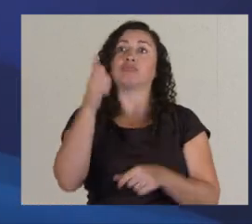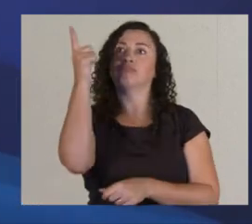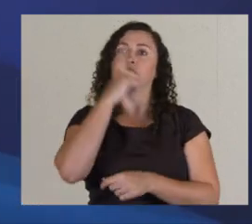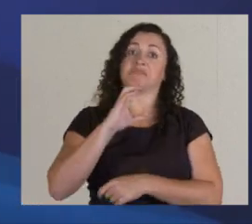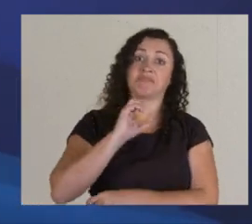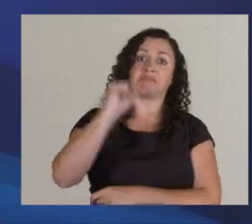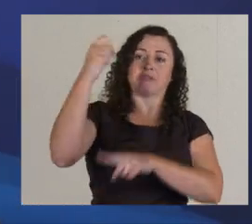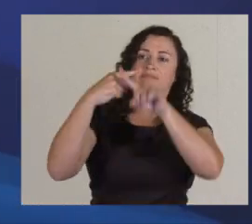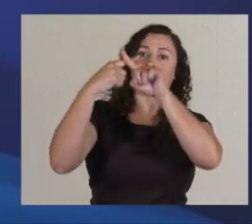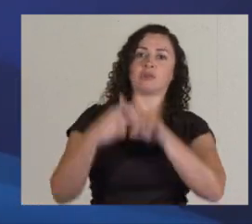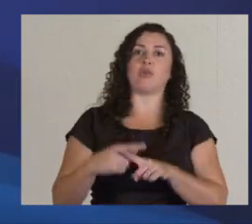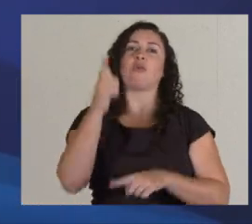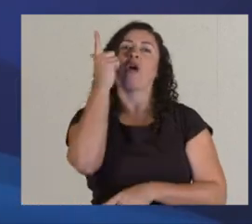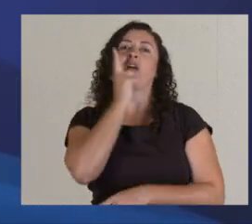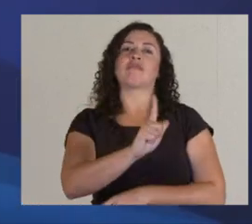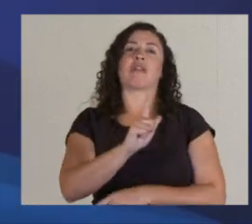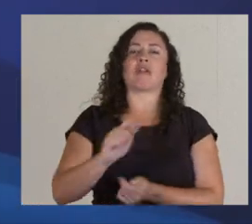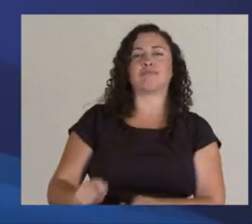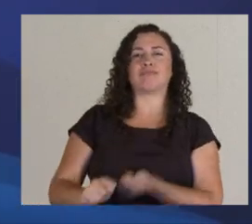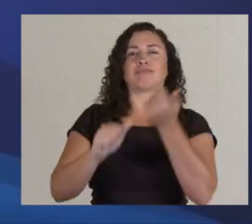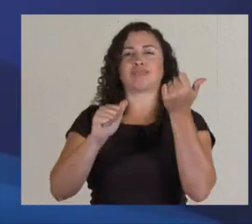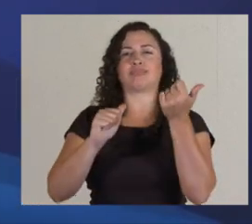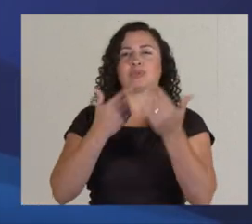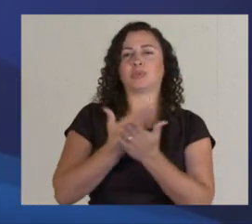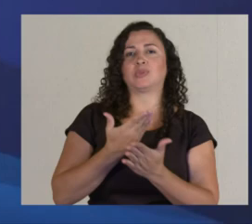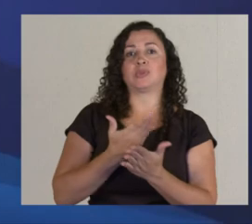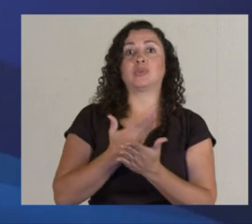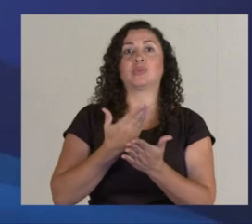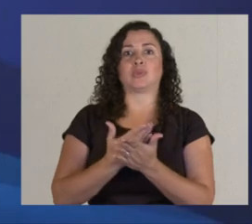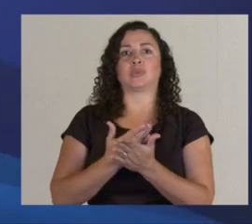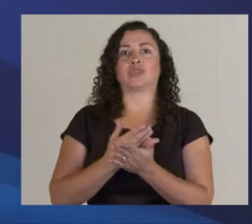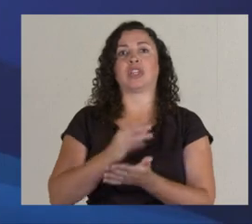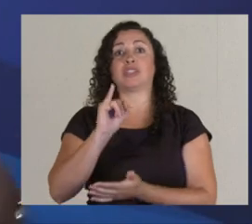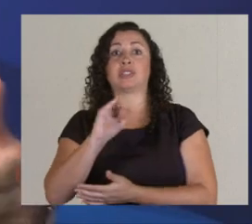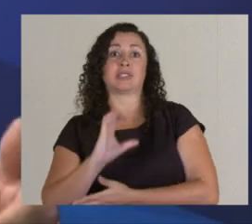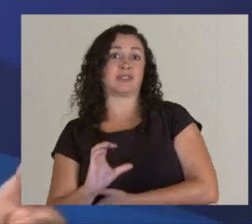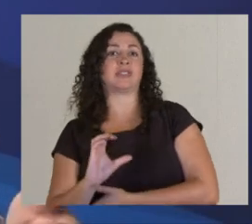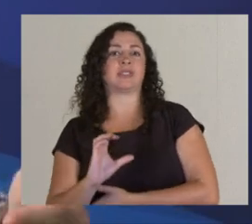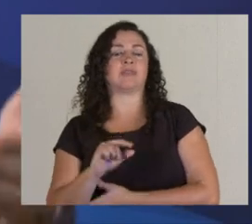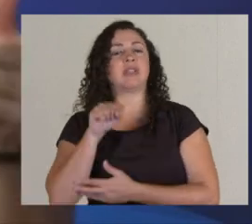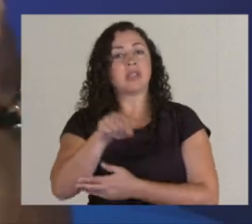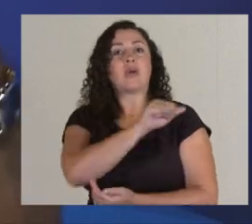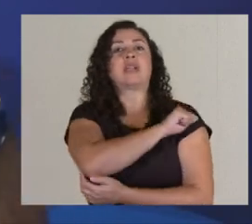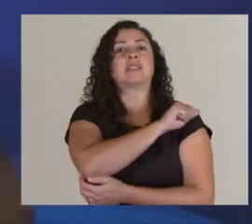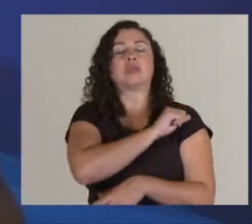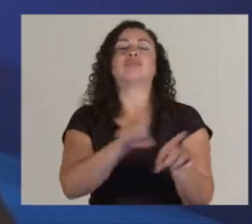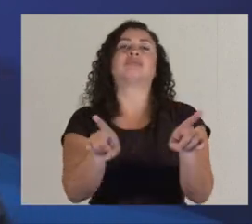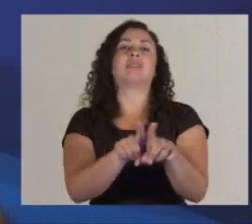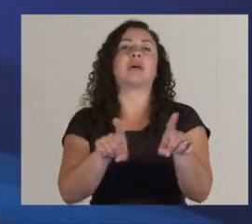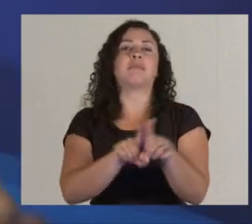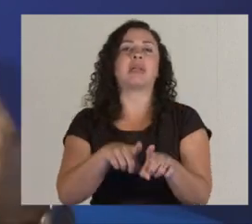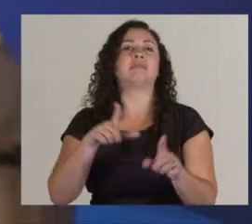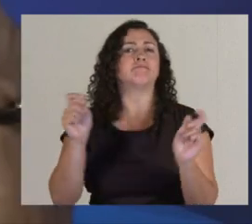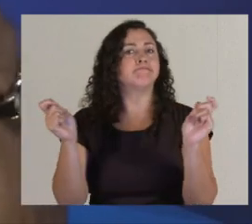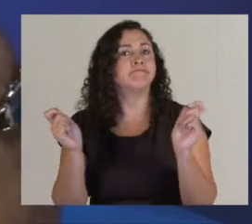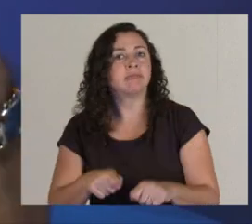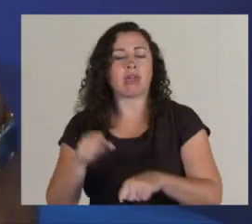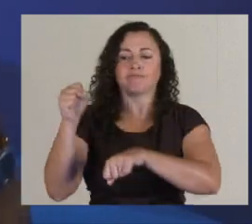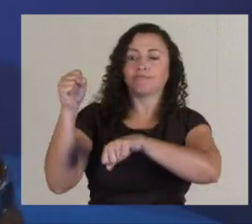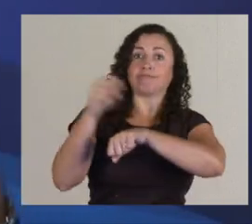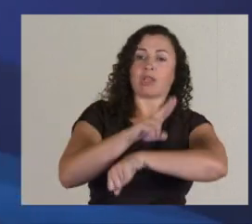área de exatas, eles já ganham bolsas de estudo desde a iniciação científica. Então, esses estudantes já terão também condição